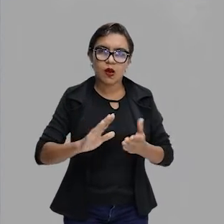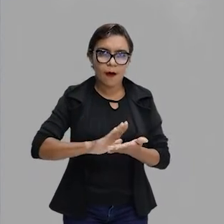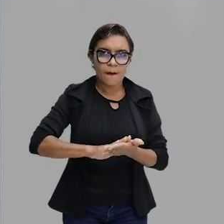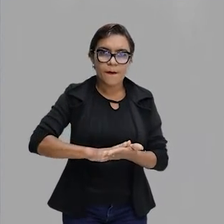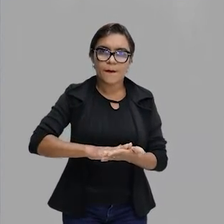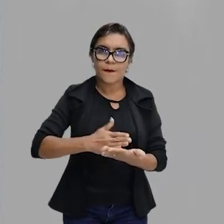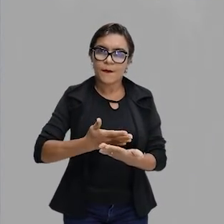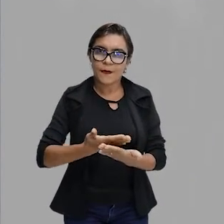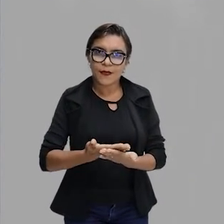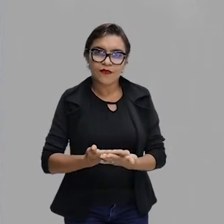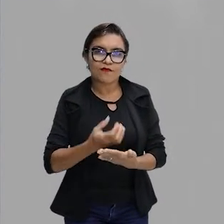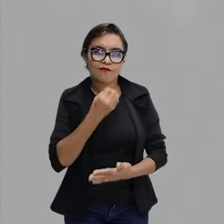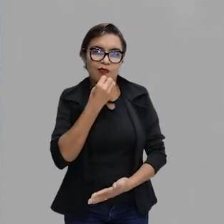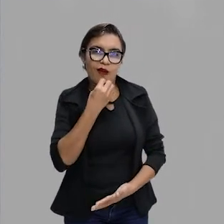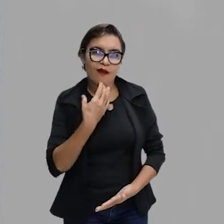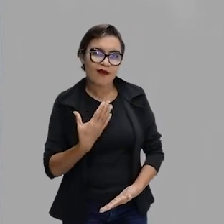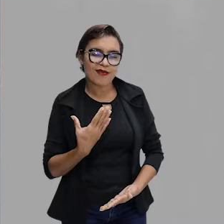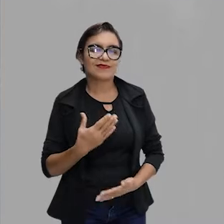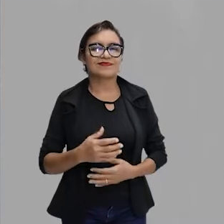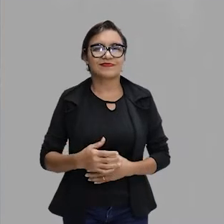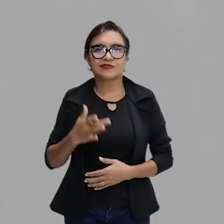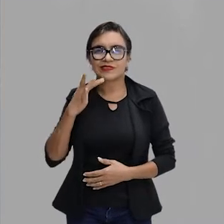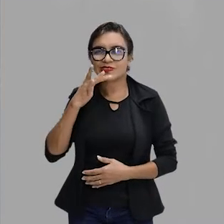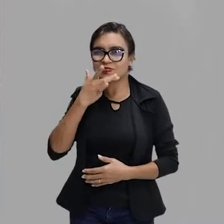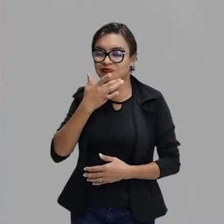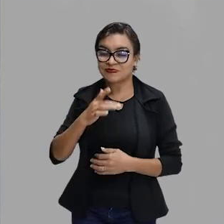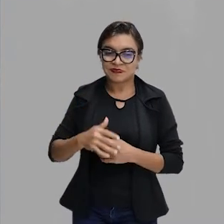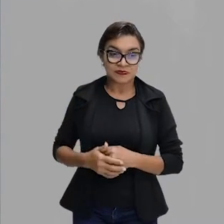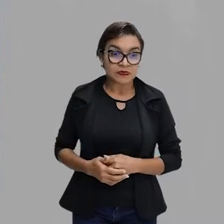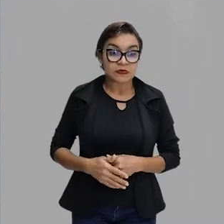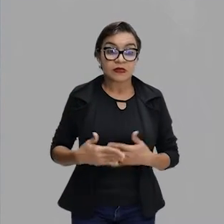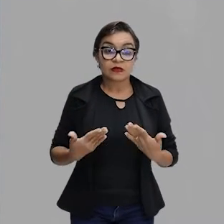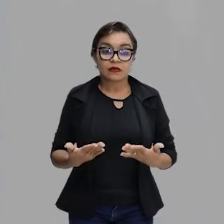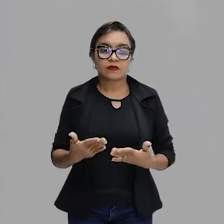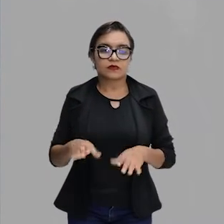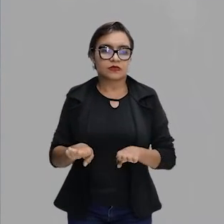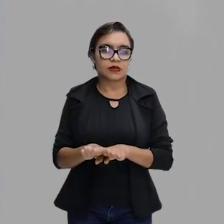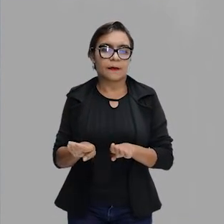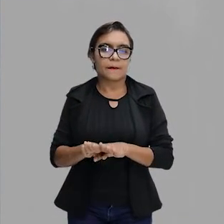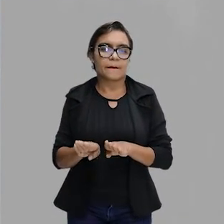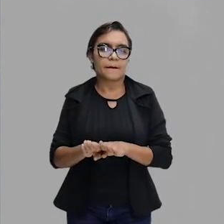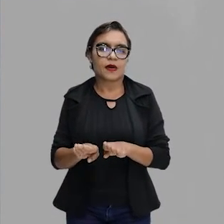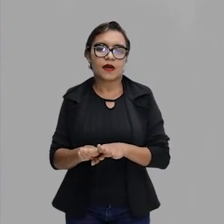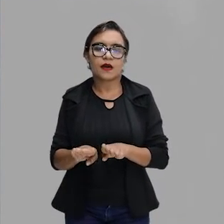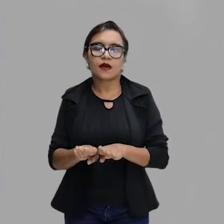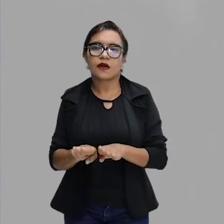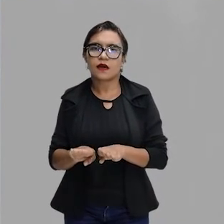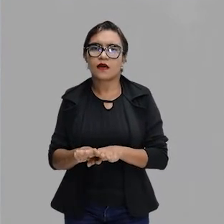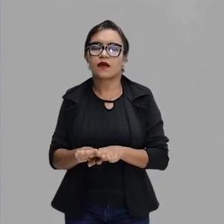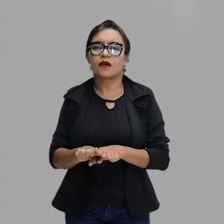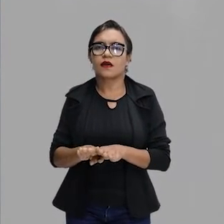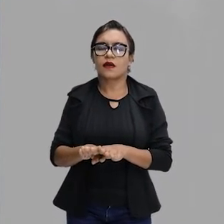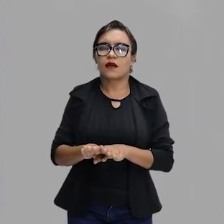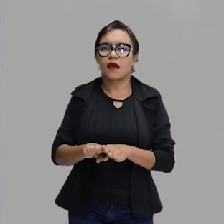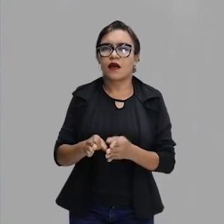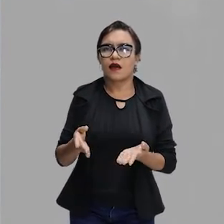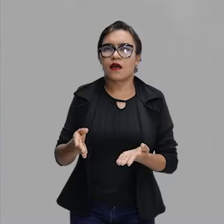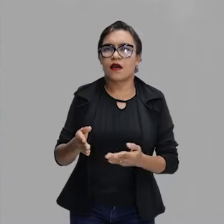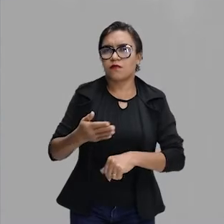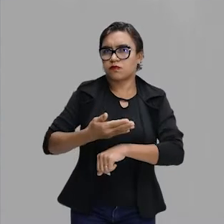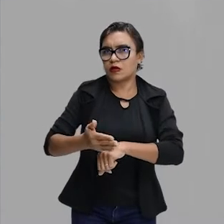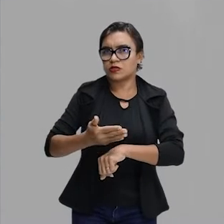Jesus do céu, bom demais, hein, galera? As atividades pecuárias, né, atreladas à biotecnologia, muita atenção, são chamadas